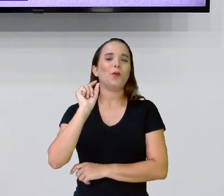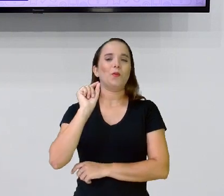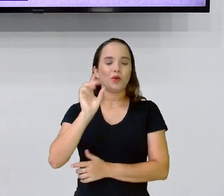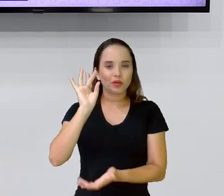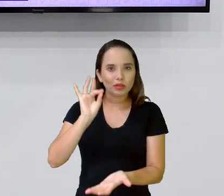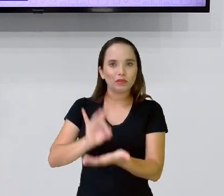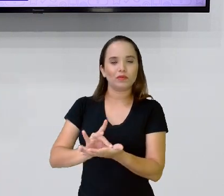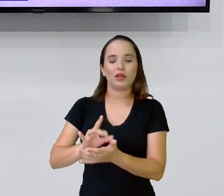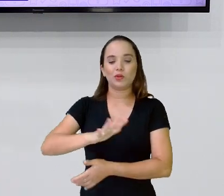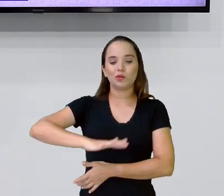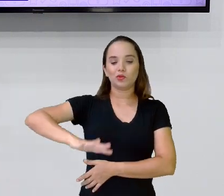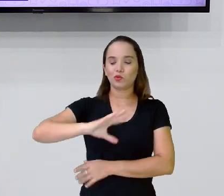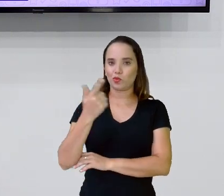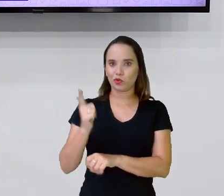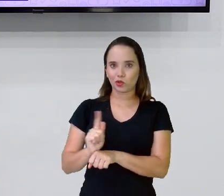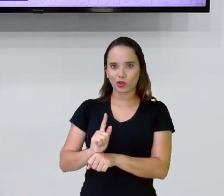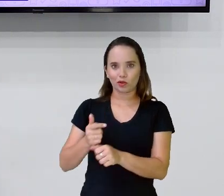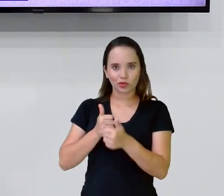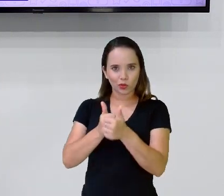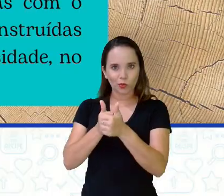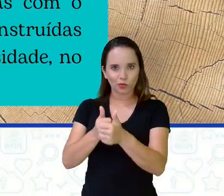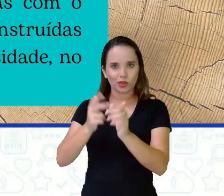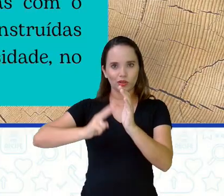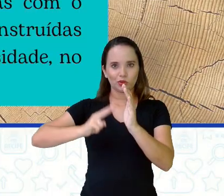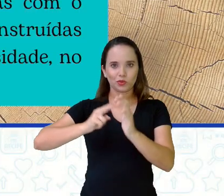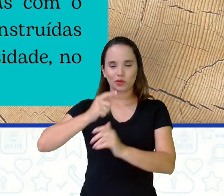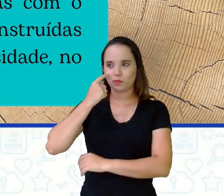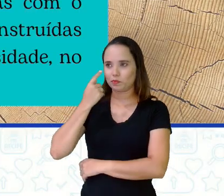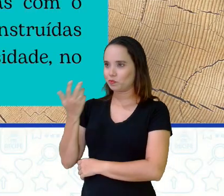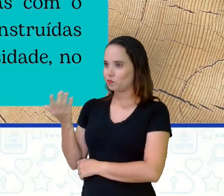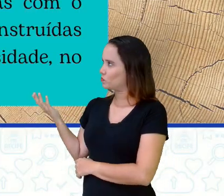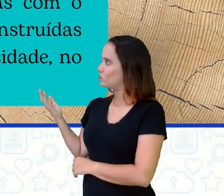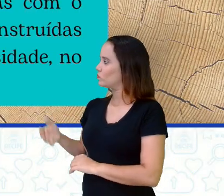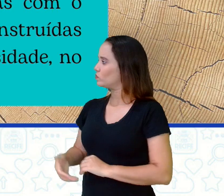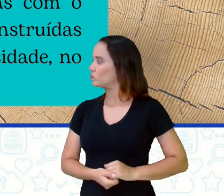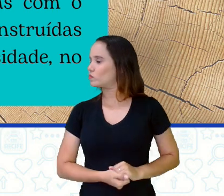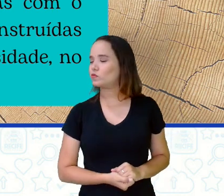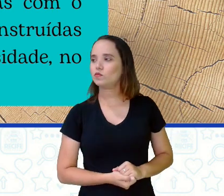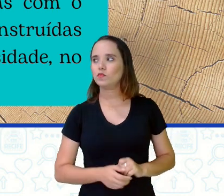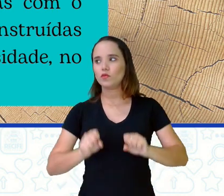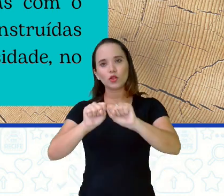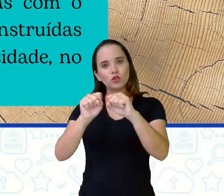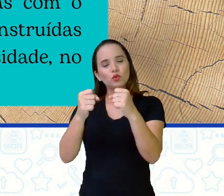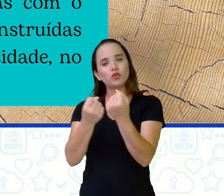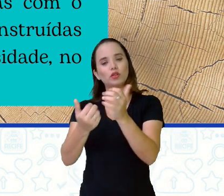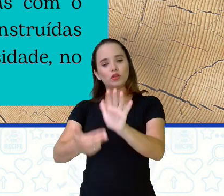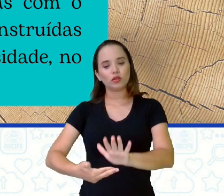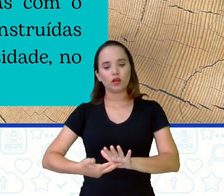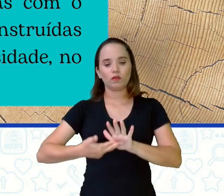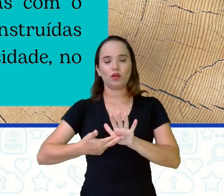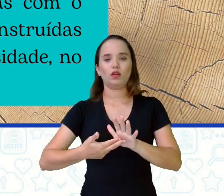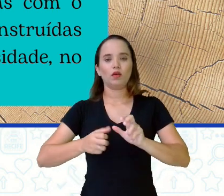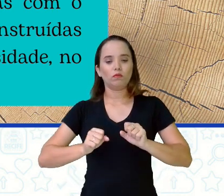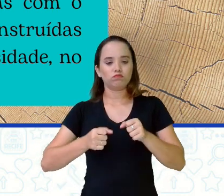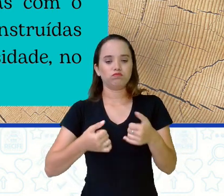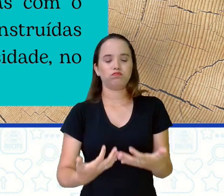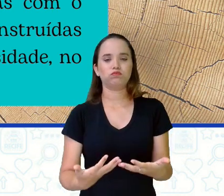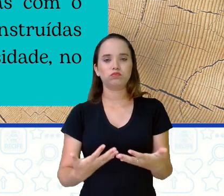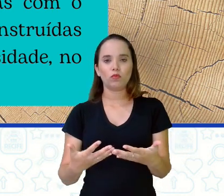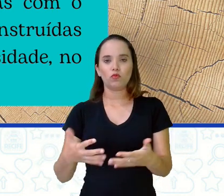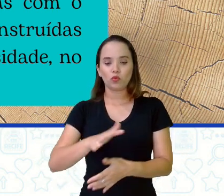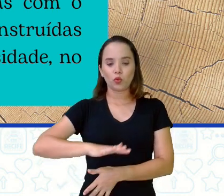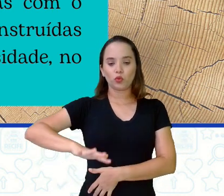espaço geográfico. Acompanhe a leitura aqui comigo. Ó, a sociedade se expressa inteira no espaço geográfico, num